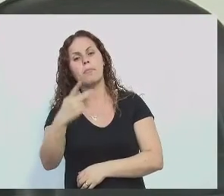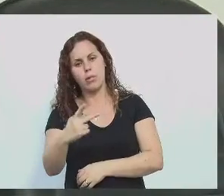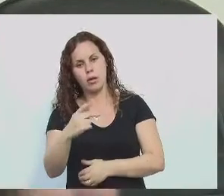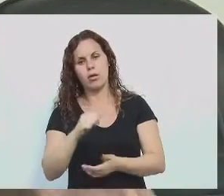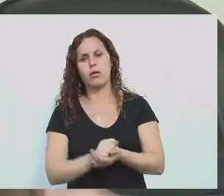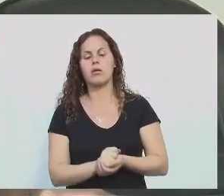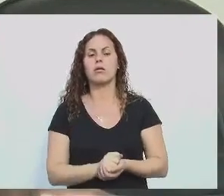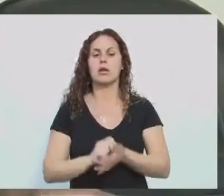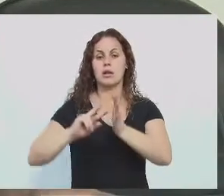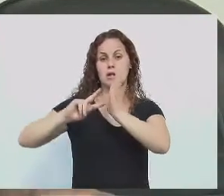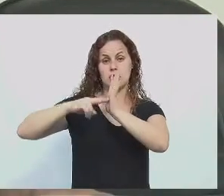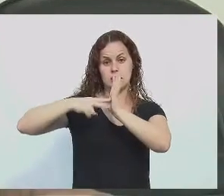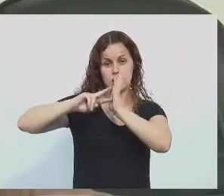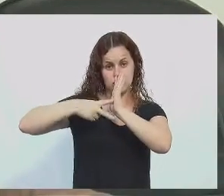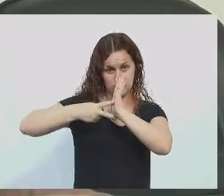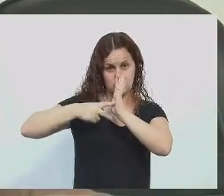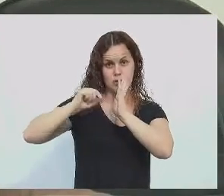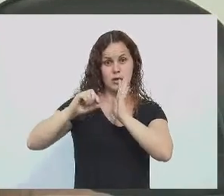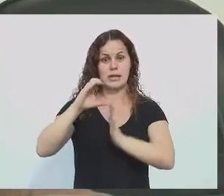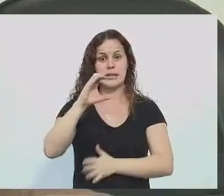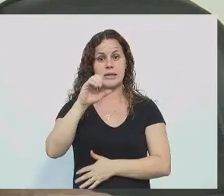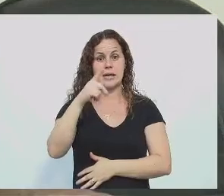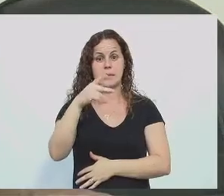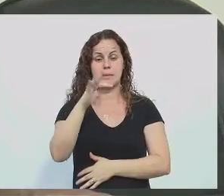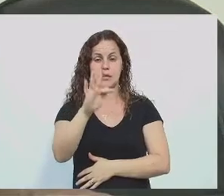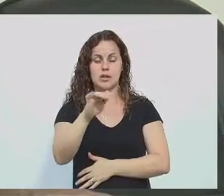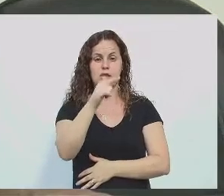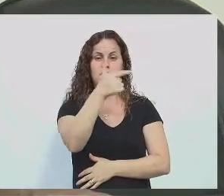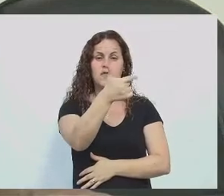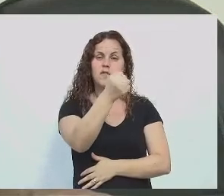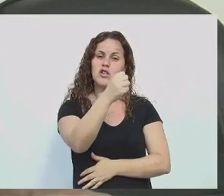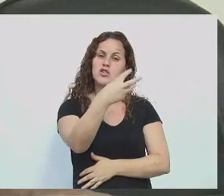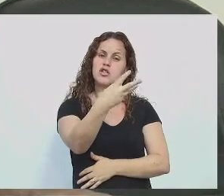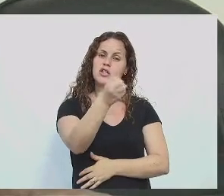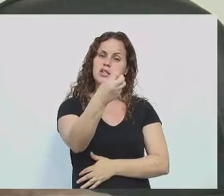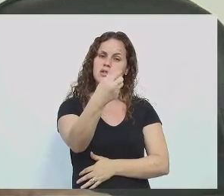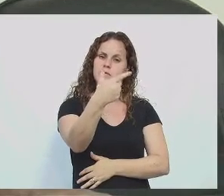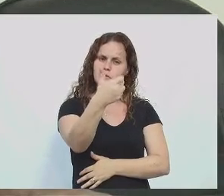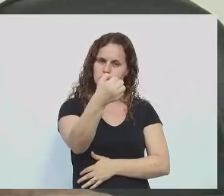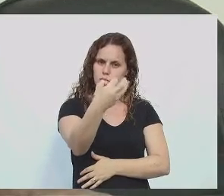entidade sindical inscrita no CNPJ sob número